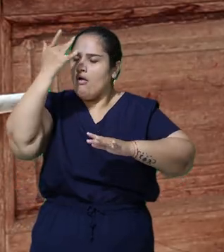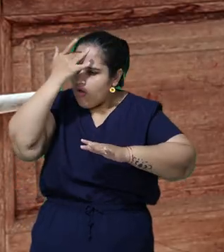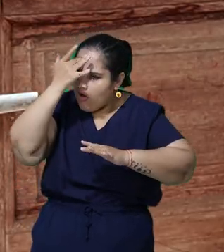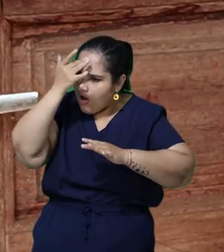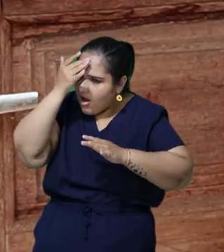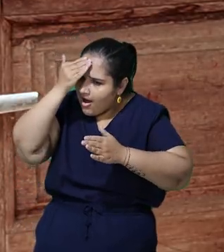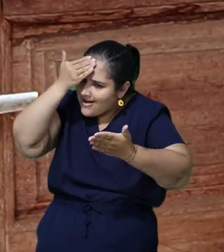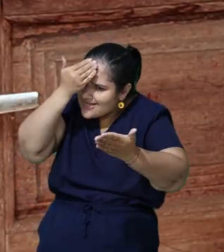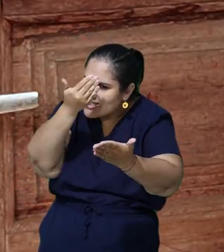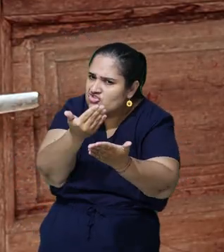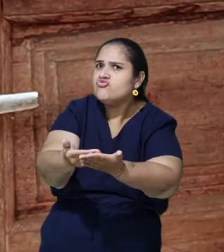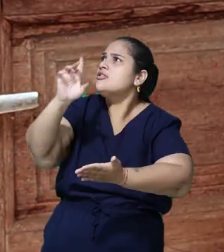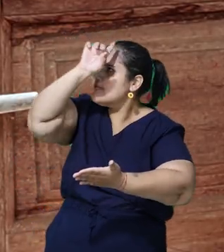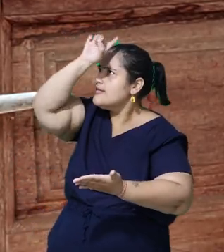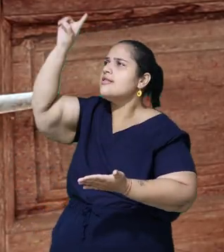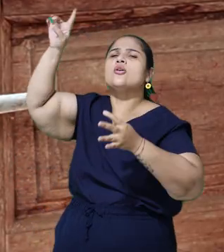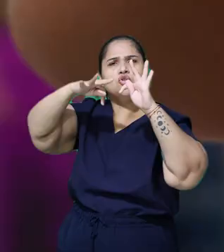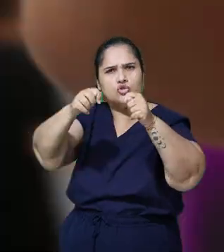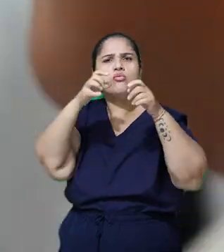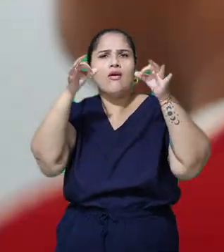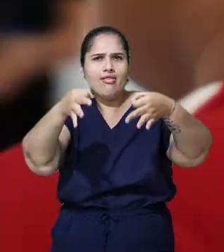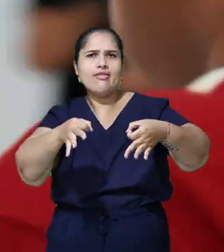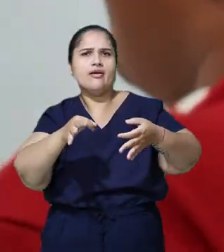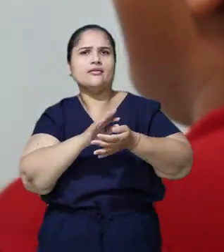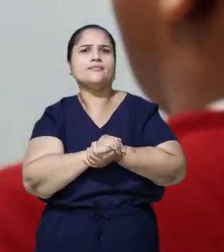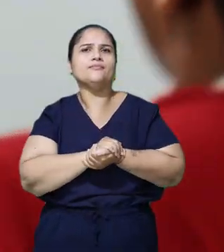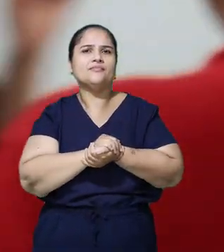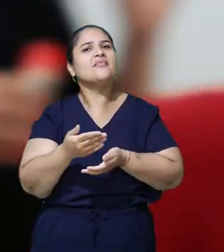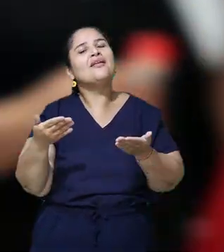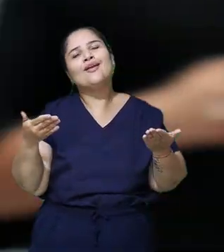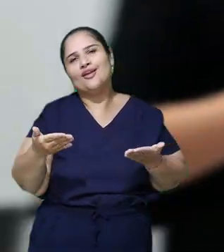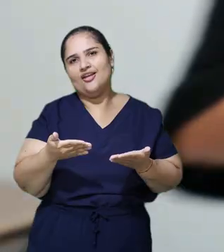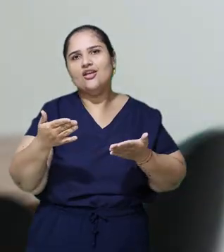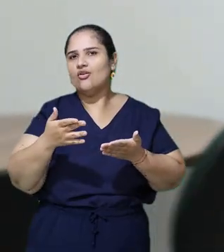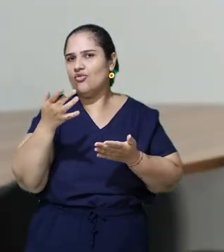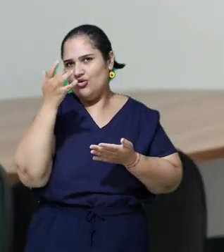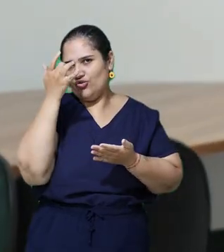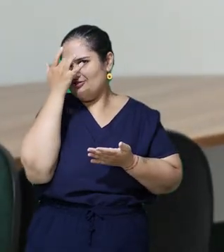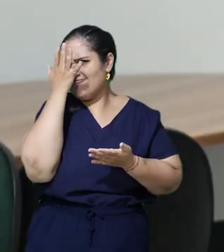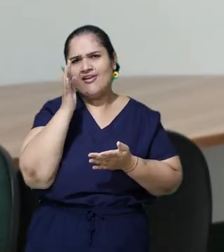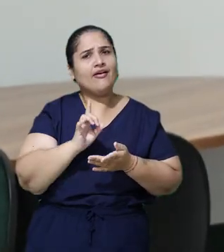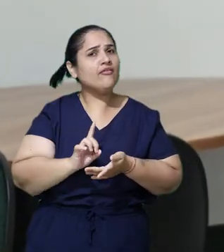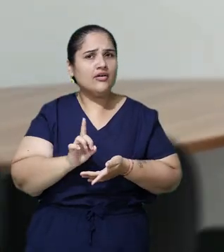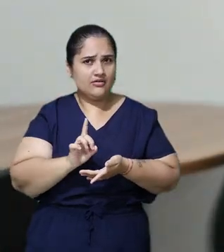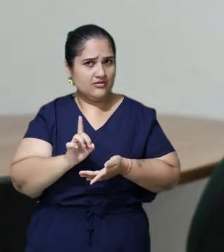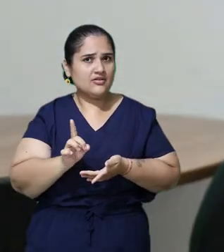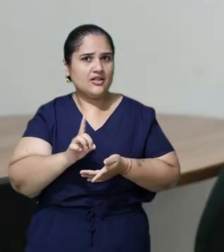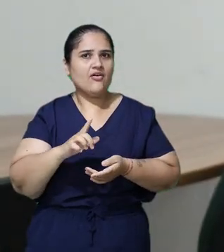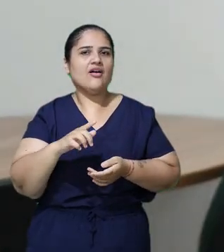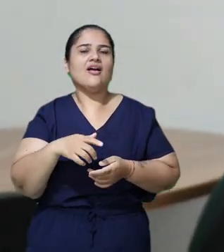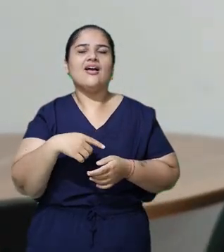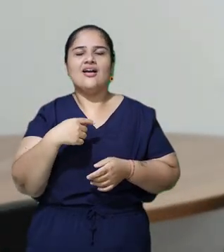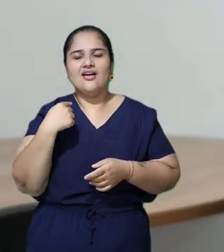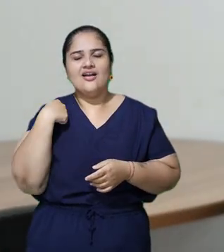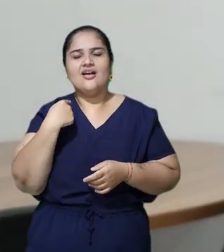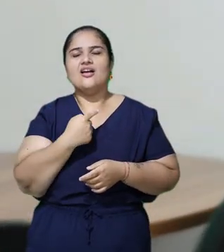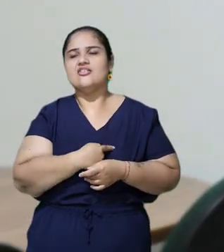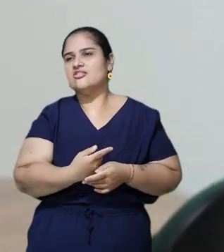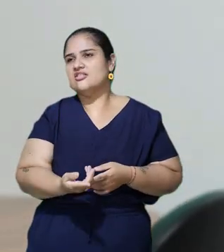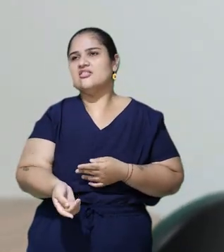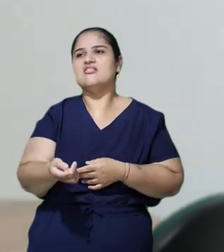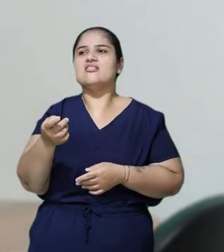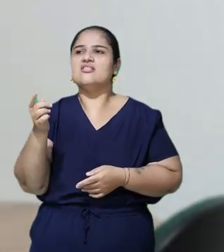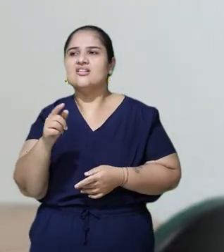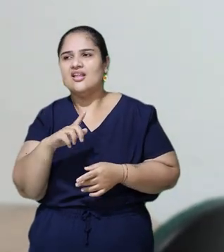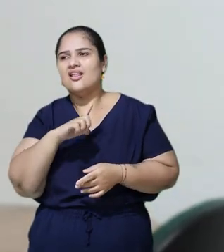certo, mas pra mim não foi fácil. E hoje em dia não tá sendo muito fácil ainda, né? É muito não na cara que a gente pega.